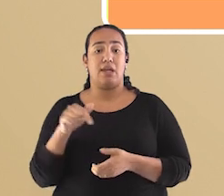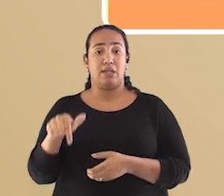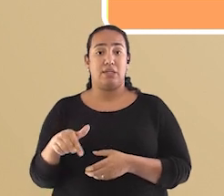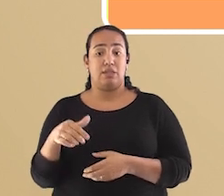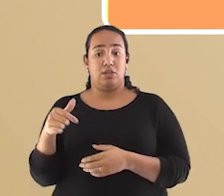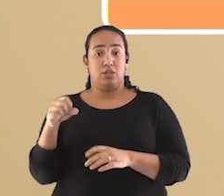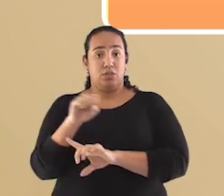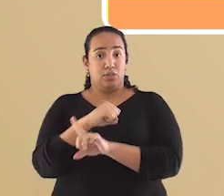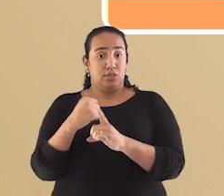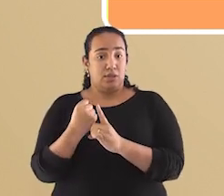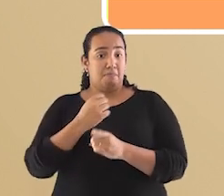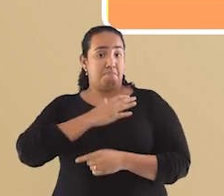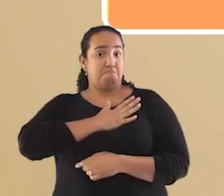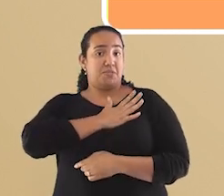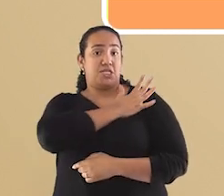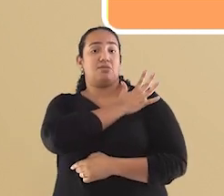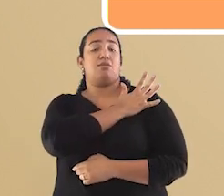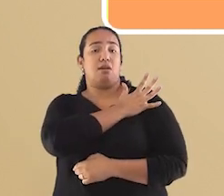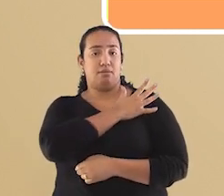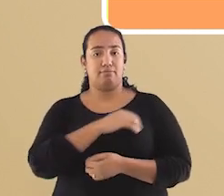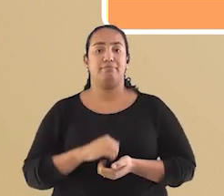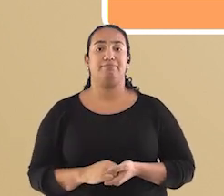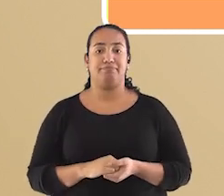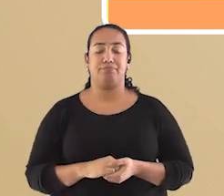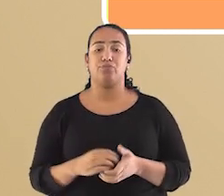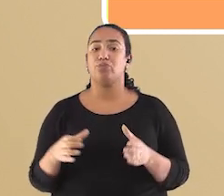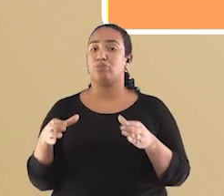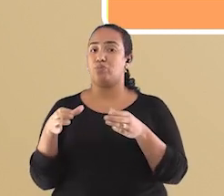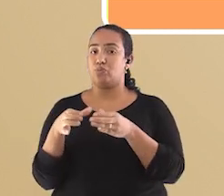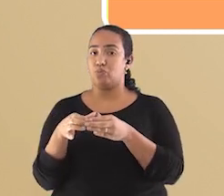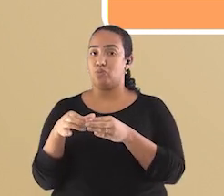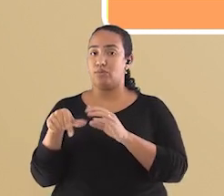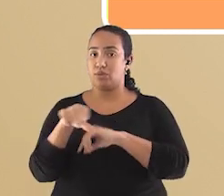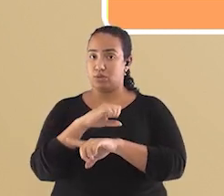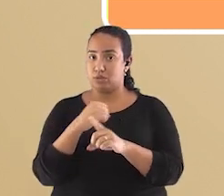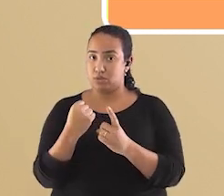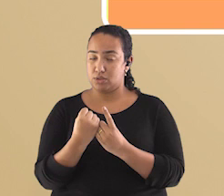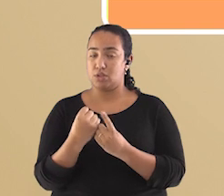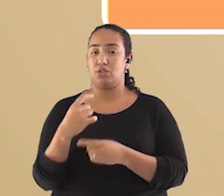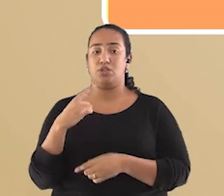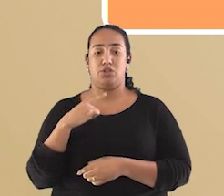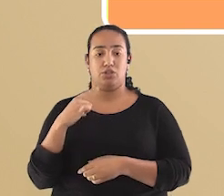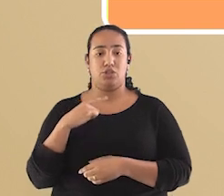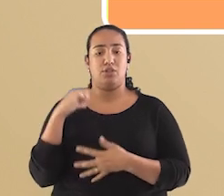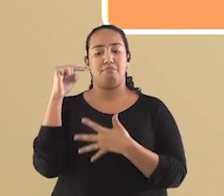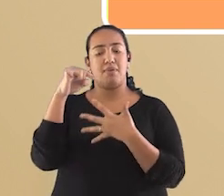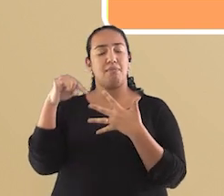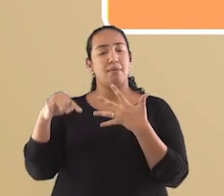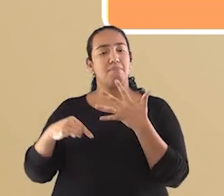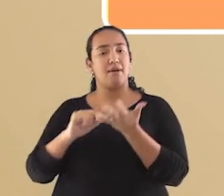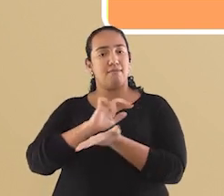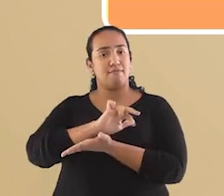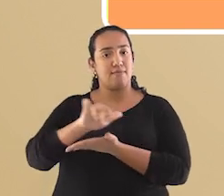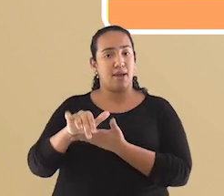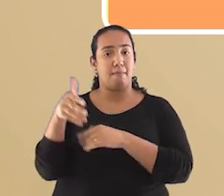sociedade militarizada e herdeira dos dórios. Uma pequena classe social de guerreiros possuía privilégios,